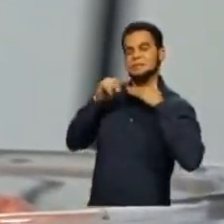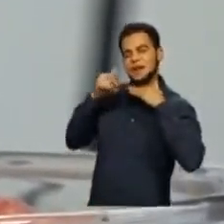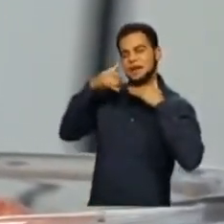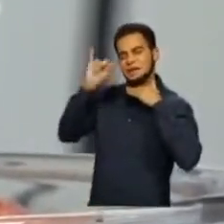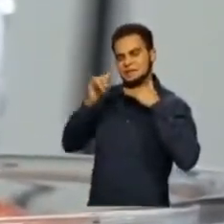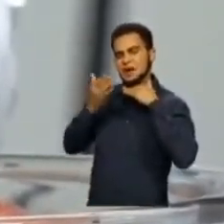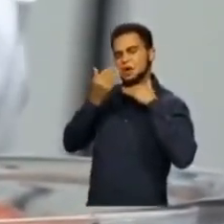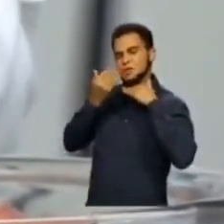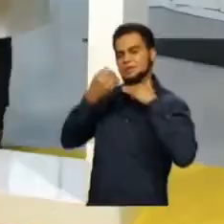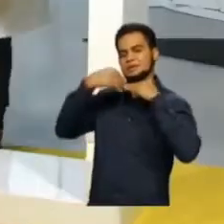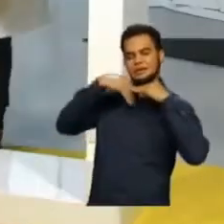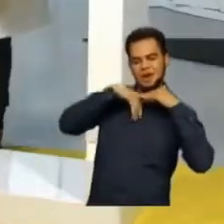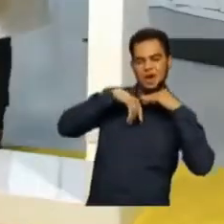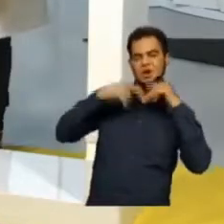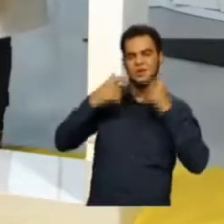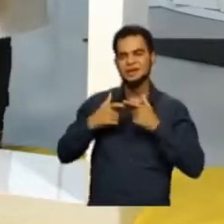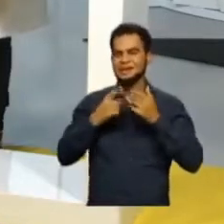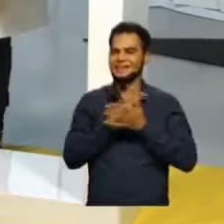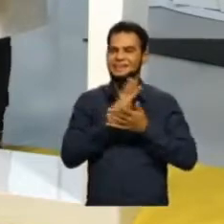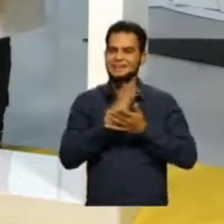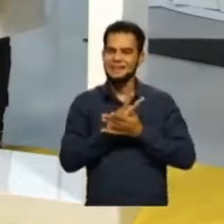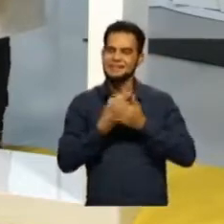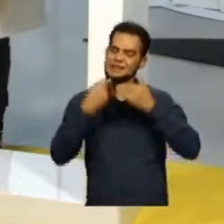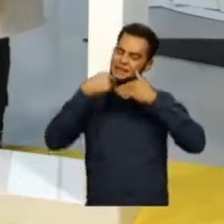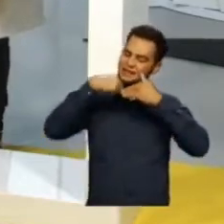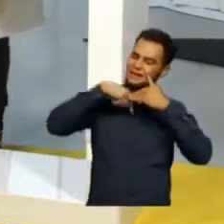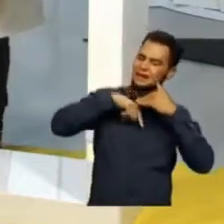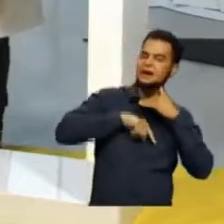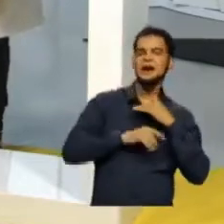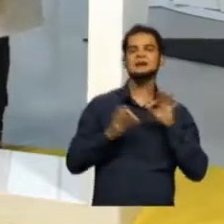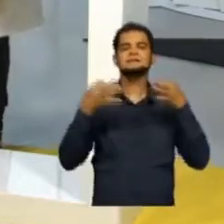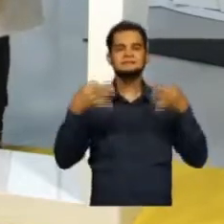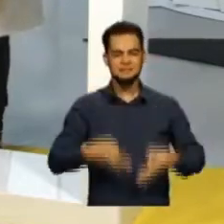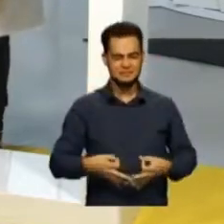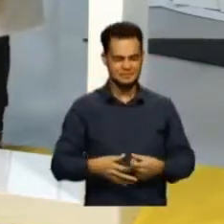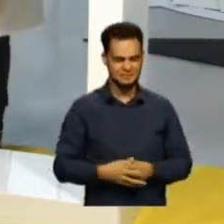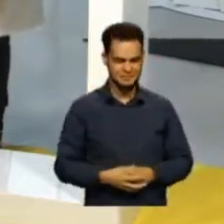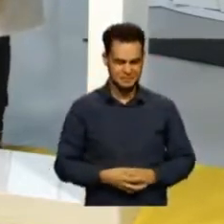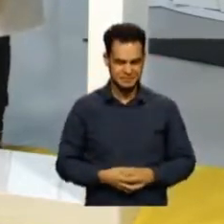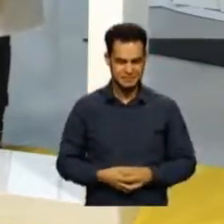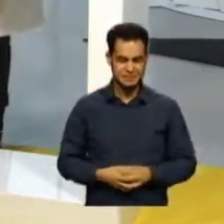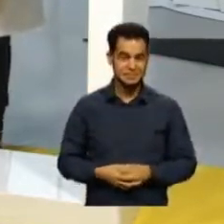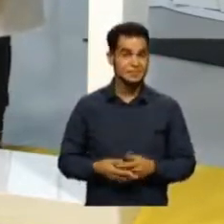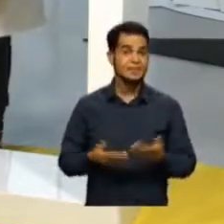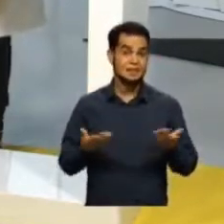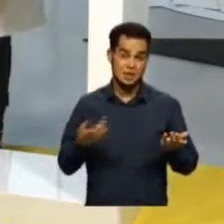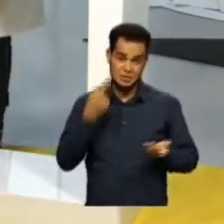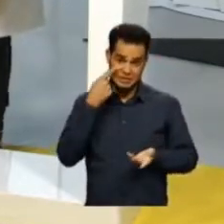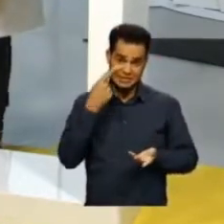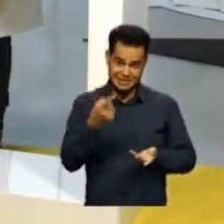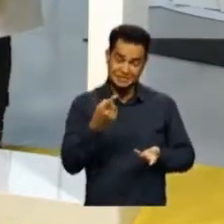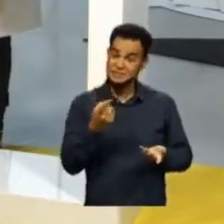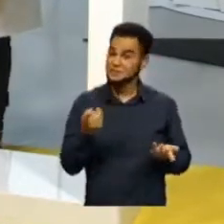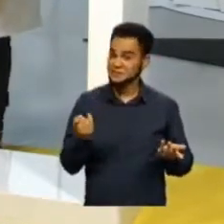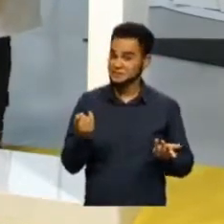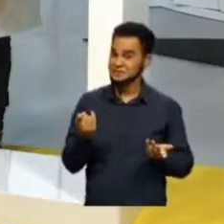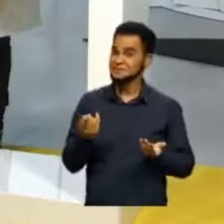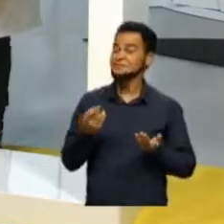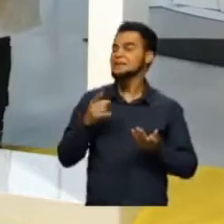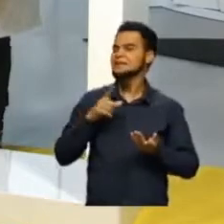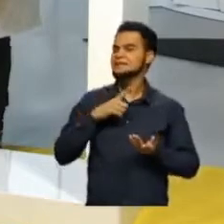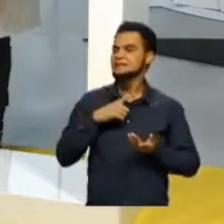siga para a traqueia, mas que ela vai para o alimento vai para o esôfago. Então, você viu aqui que depois da